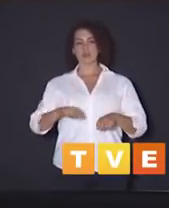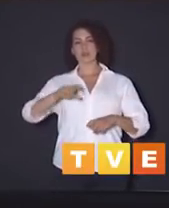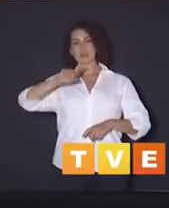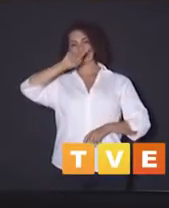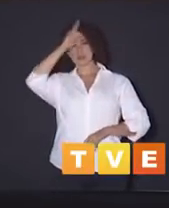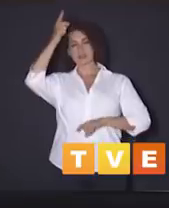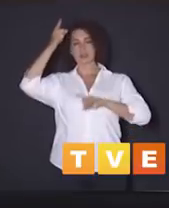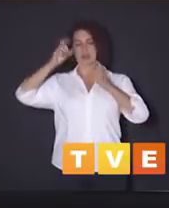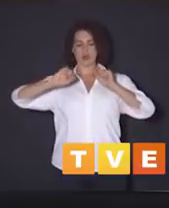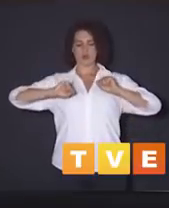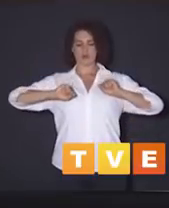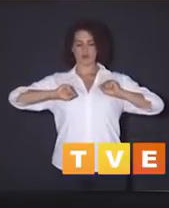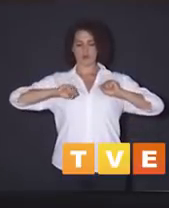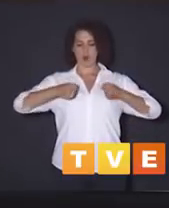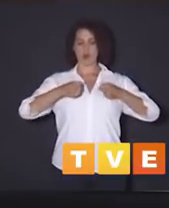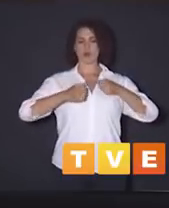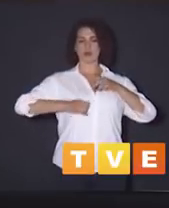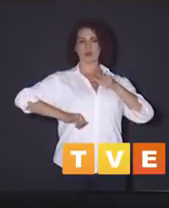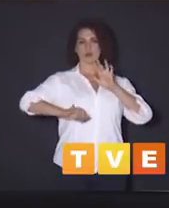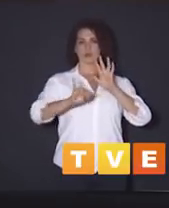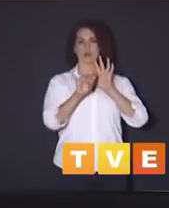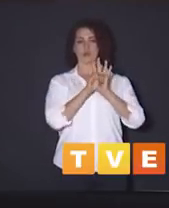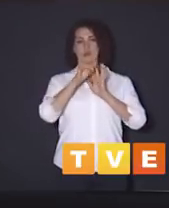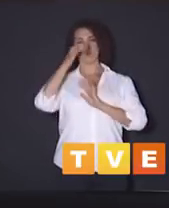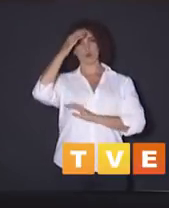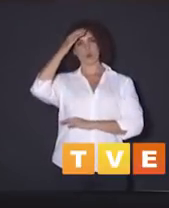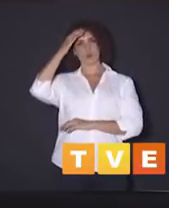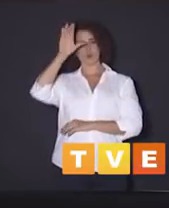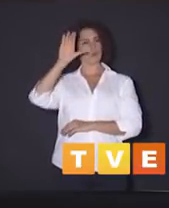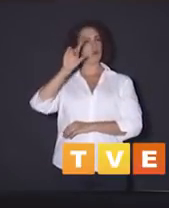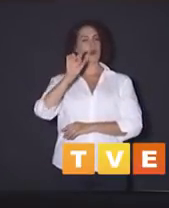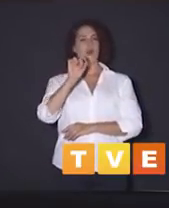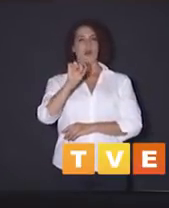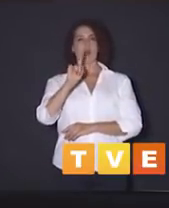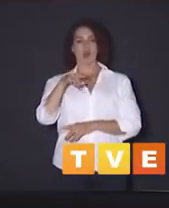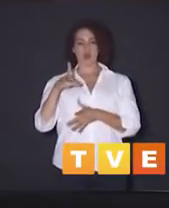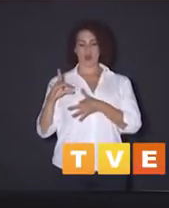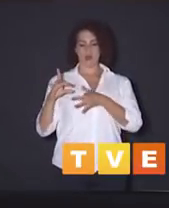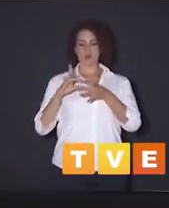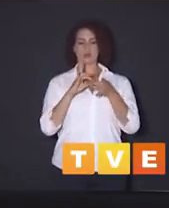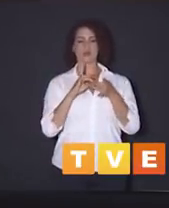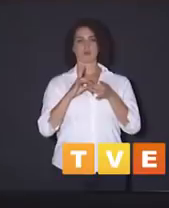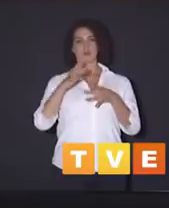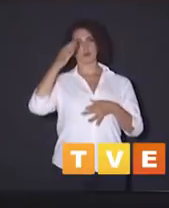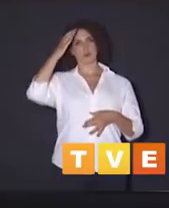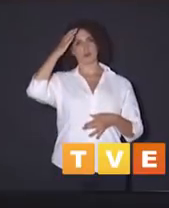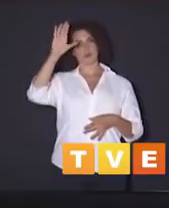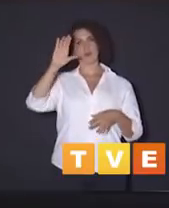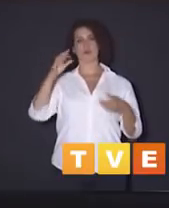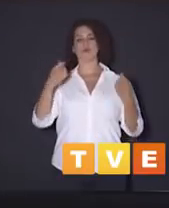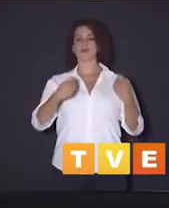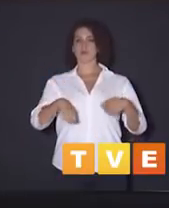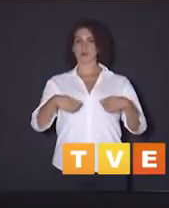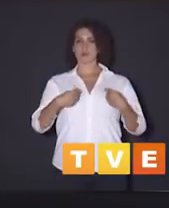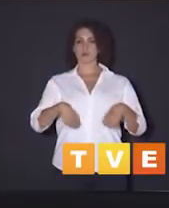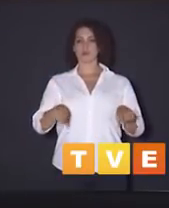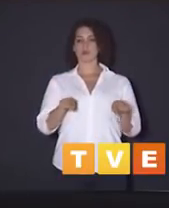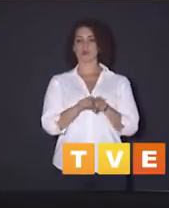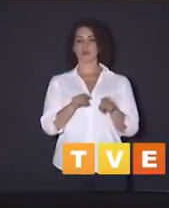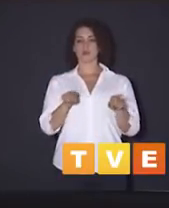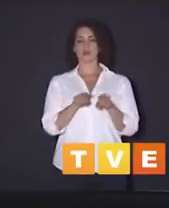fortalecer identidades culturais que é a integração cultural e temos que